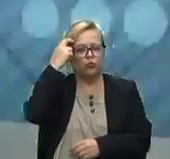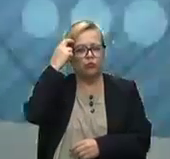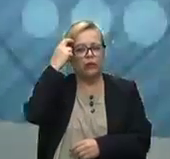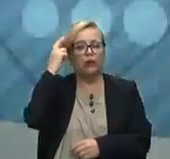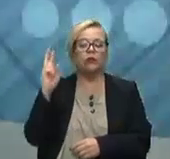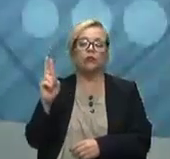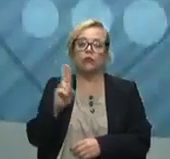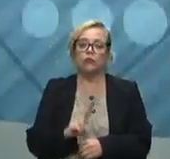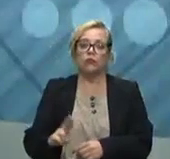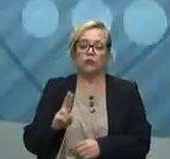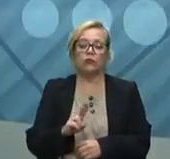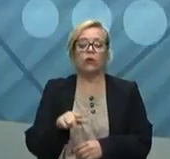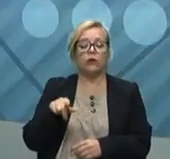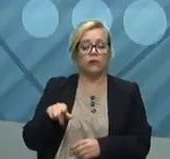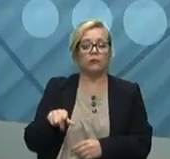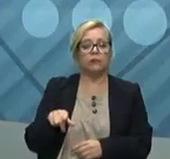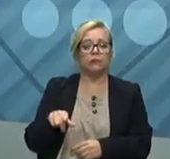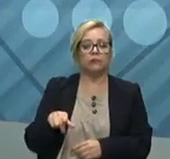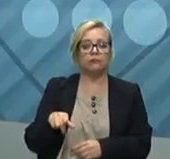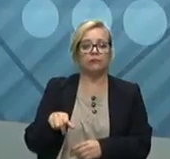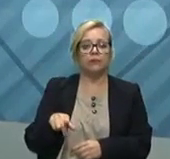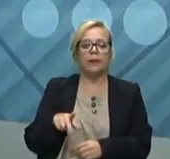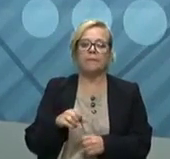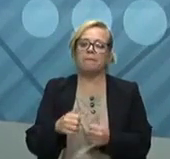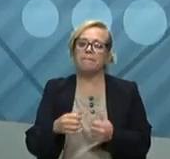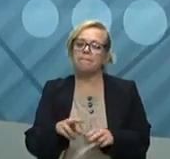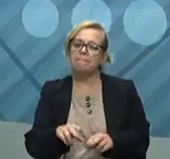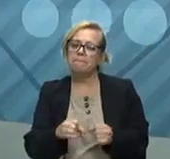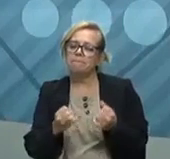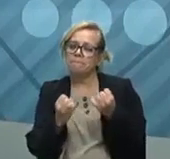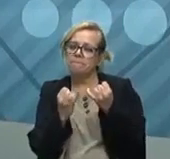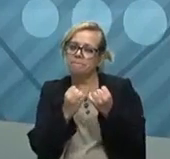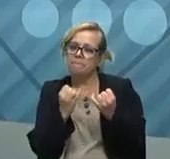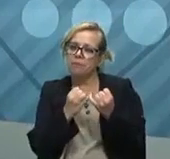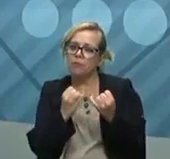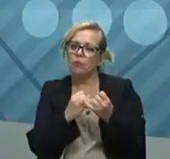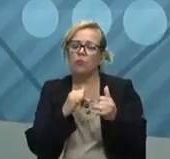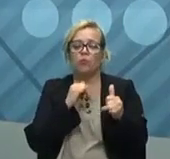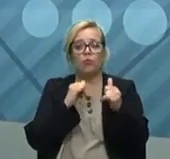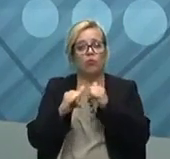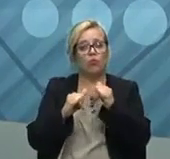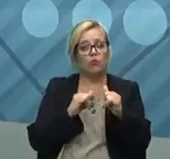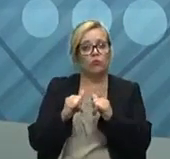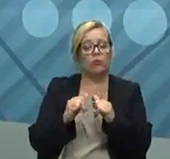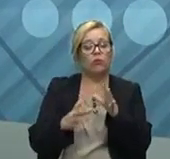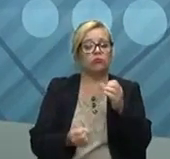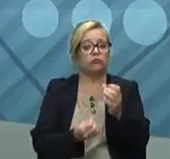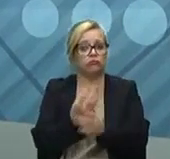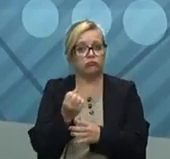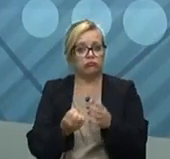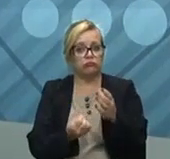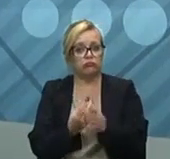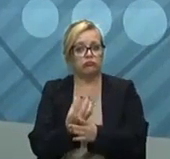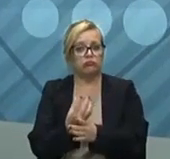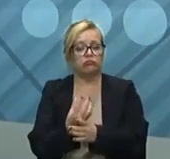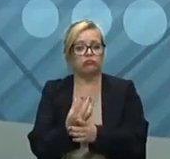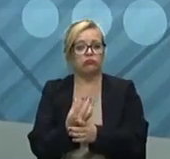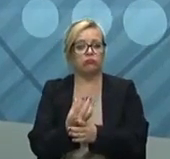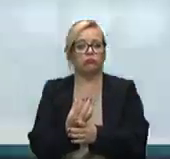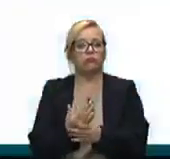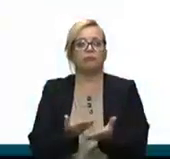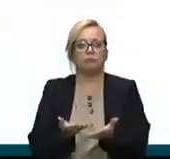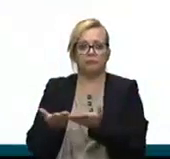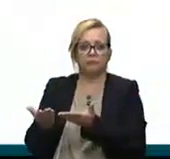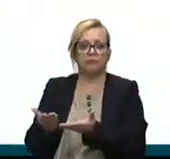para determinar o SQ de y é semelhante, porém com os dados referentes à produção, a nossa variável y.